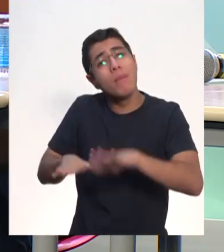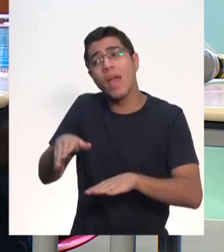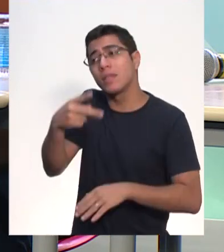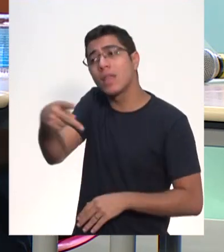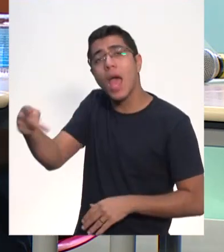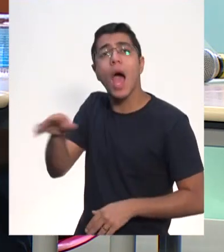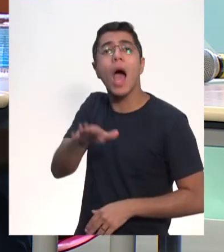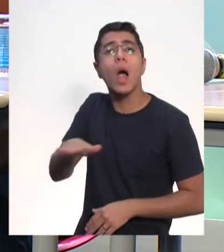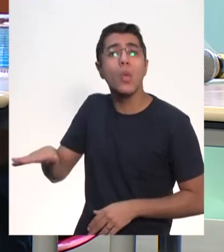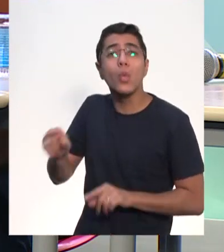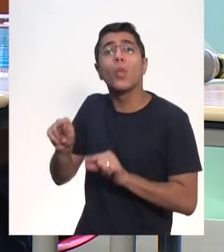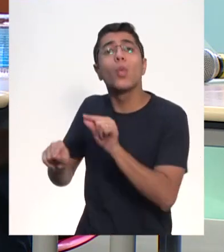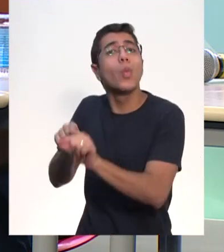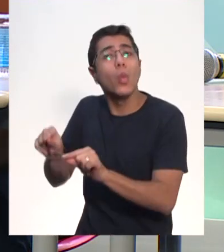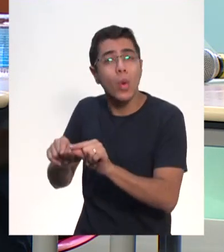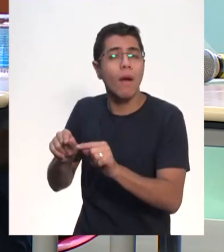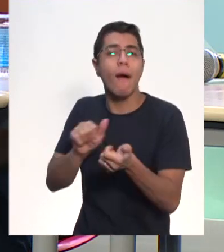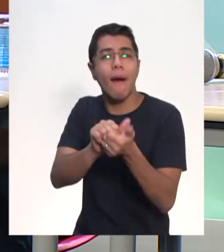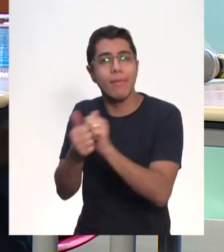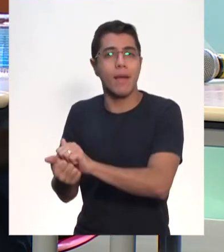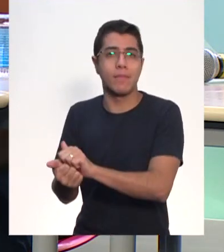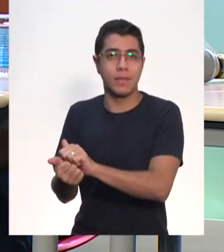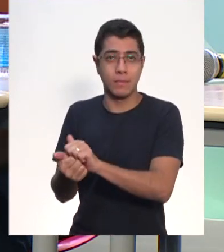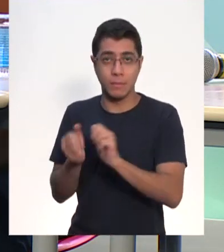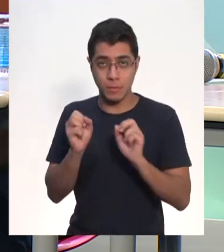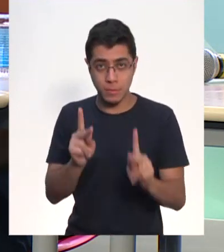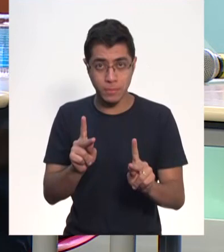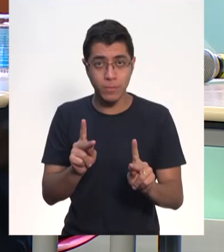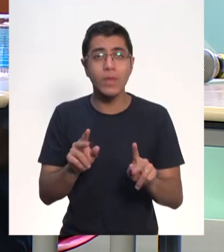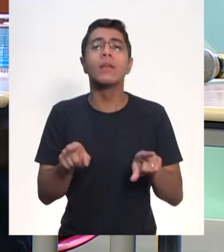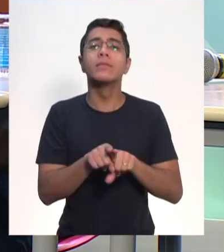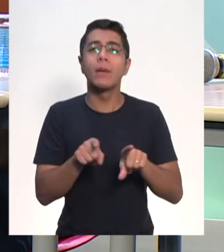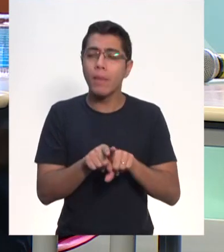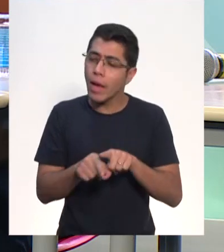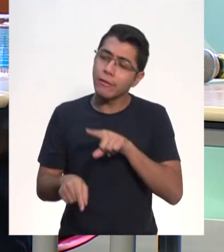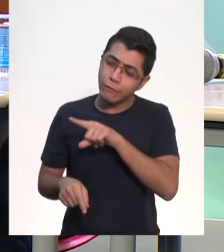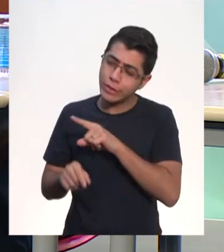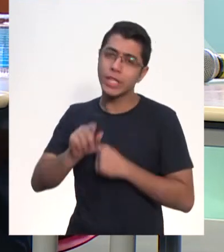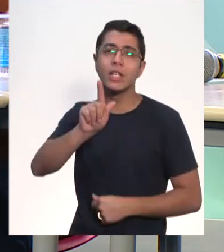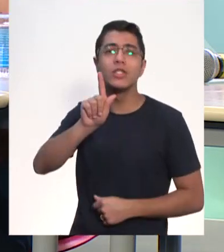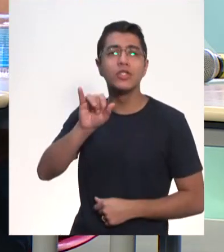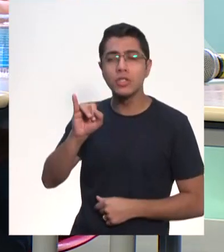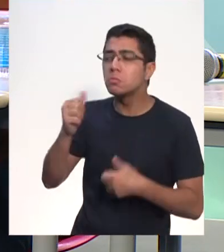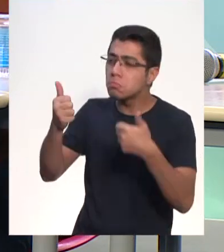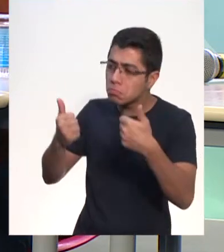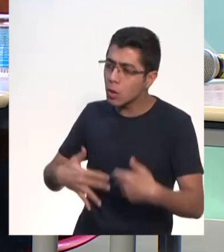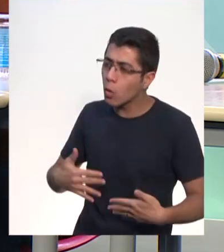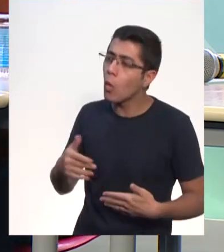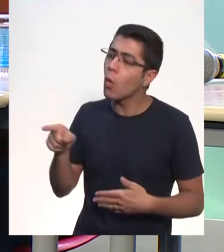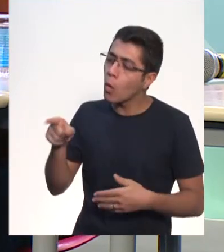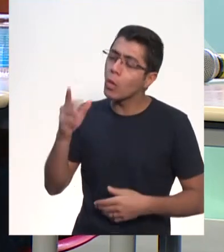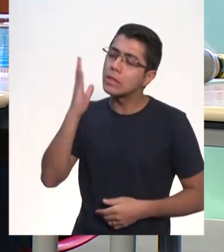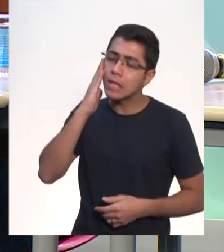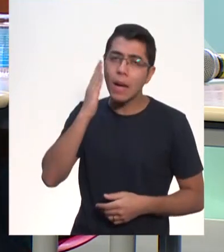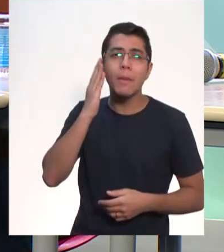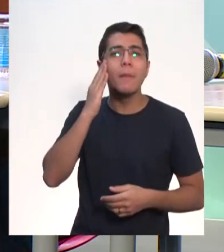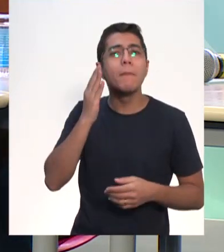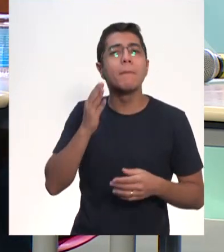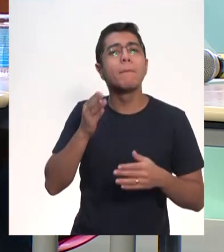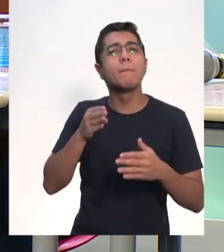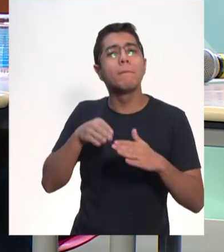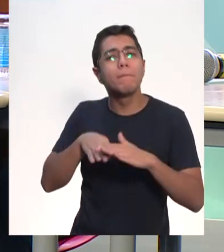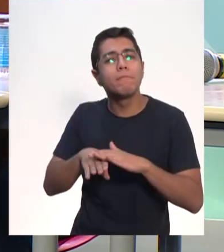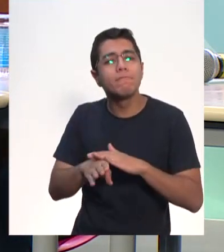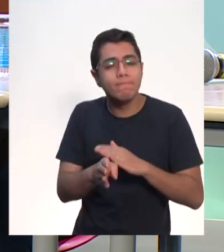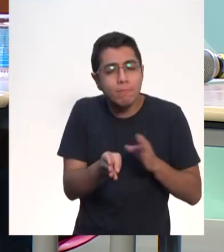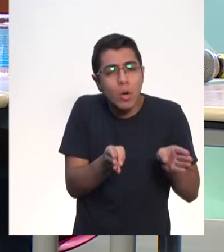sua fala, né, nós entendemos que é um processo e não é tão simples, né? Você mencionou a dificuldade também